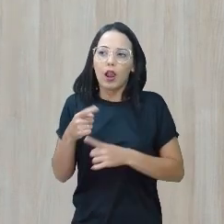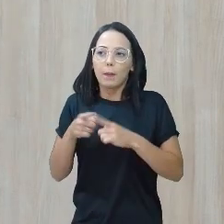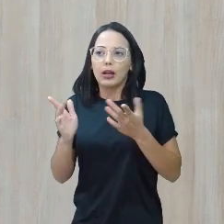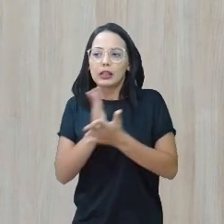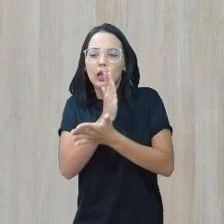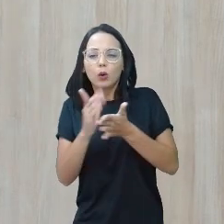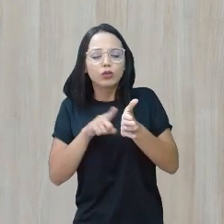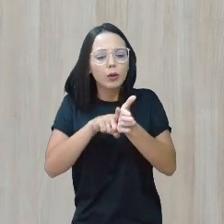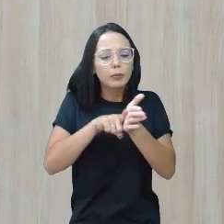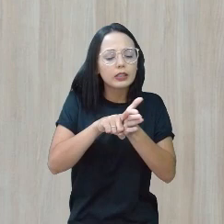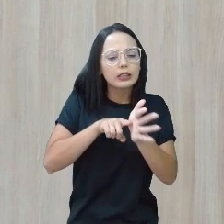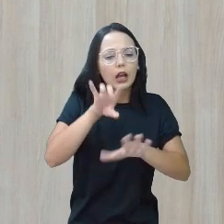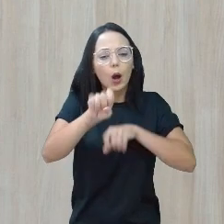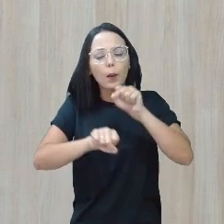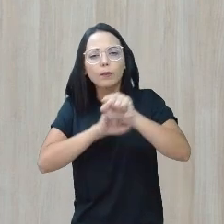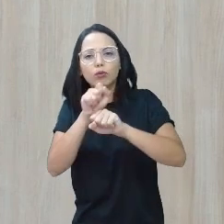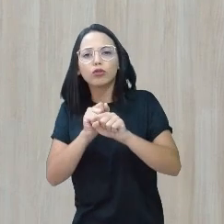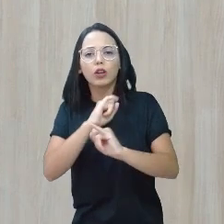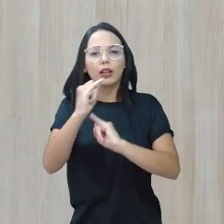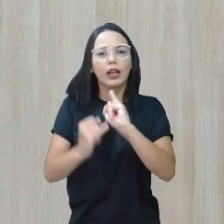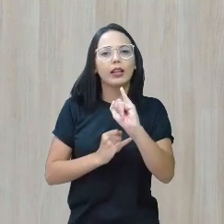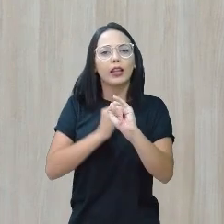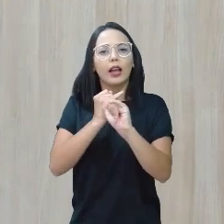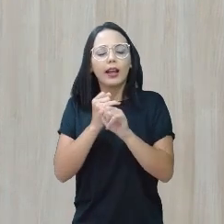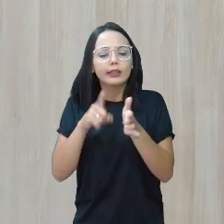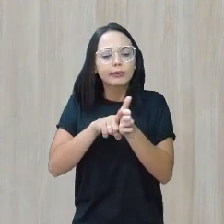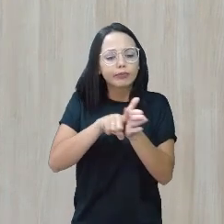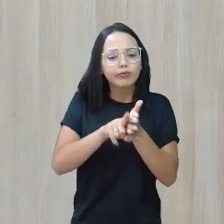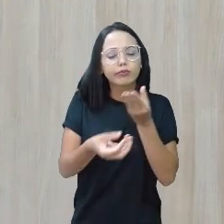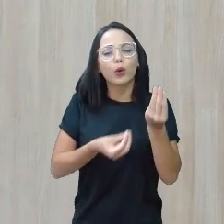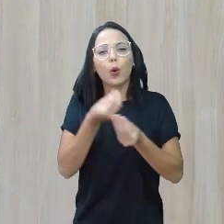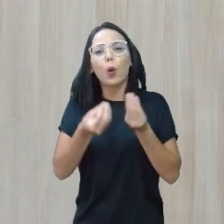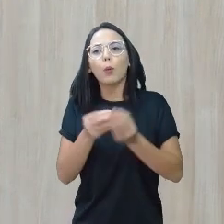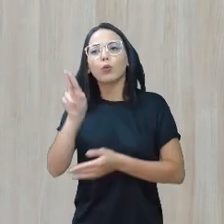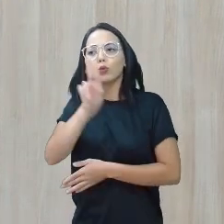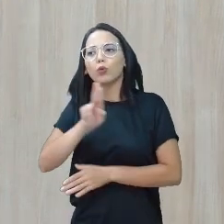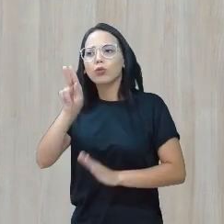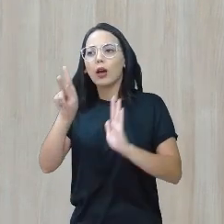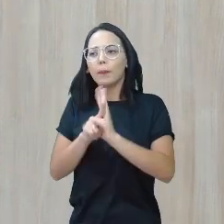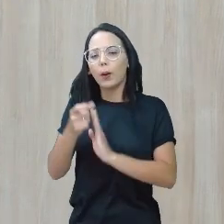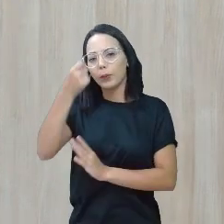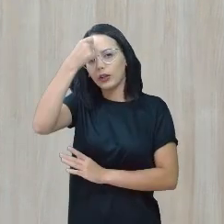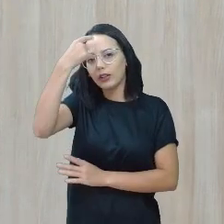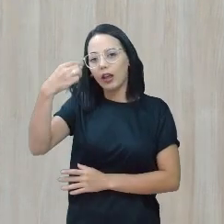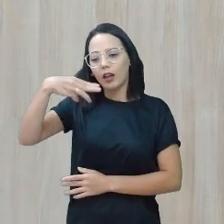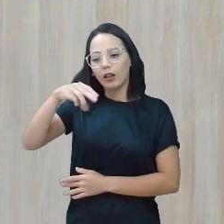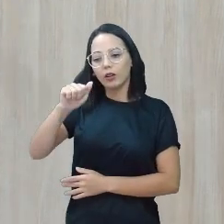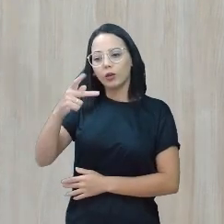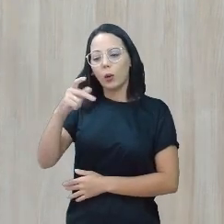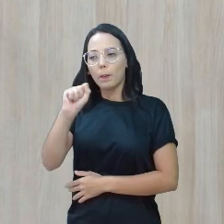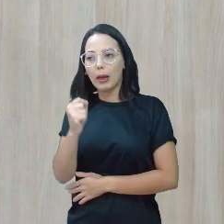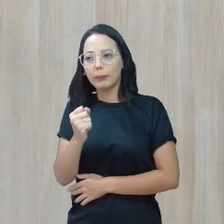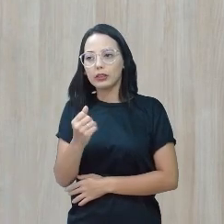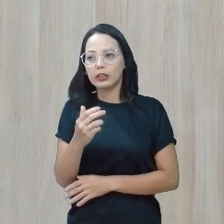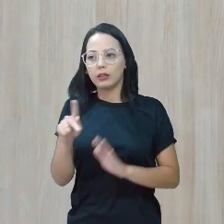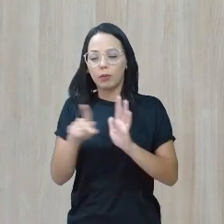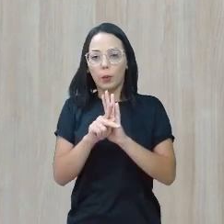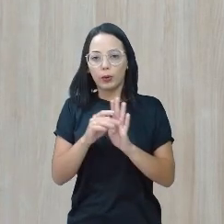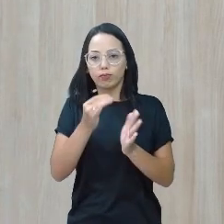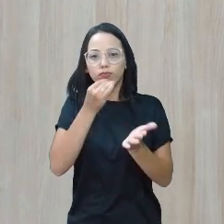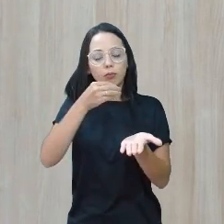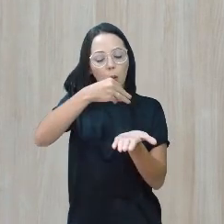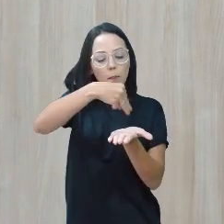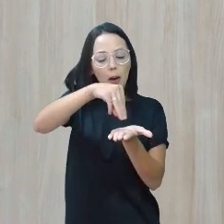mexer em aplicações, busca na internet, como que você pode utilizar, por exemplo, a ideia do Maps, para você dar um zoom out, assim, né, para